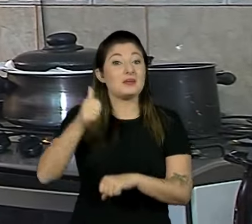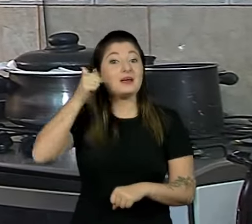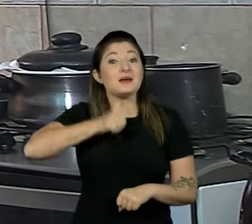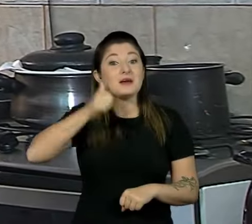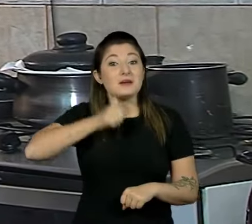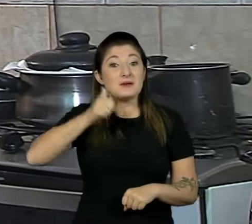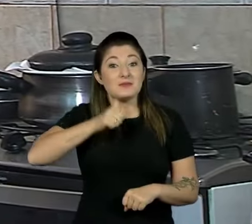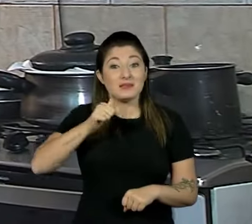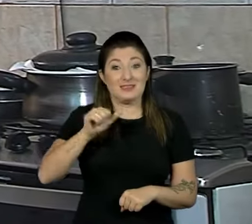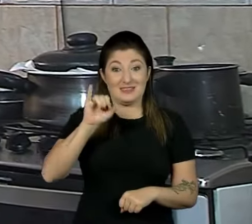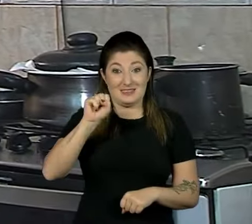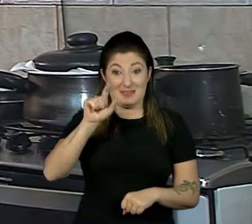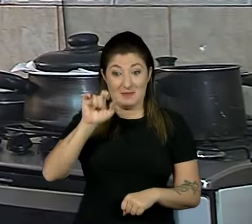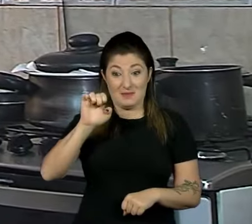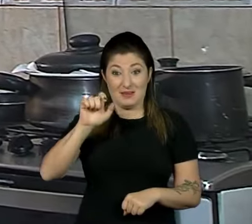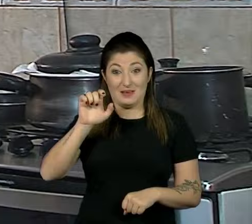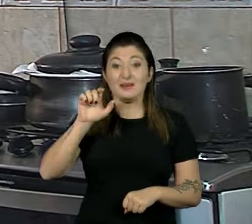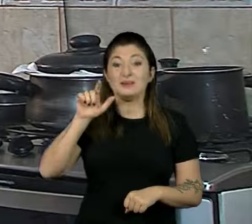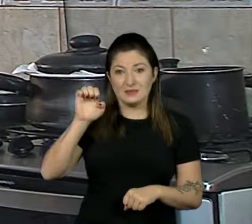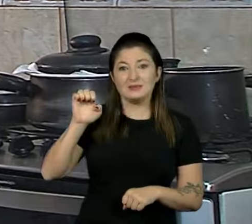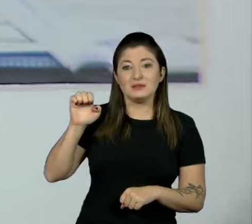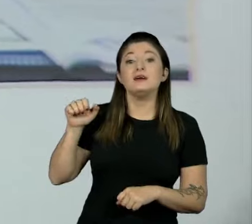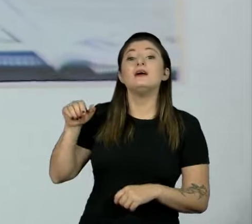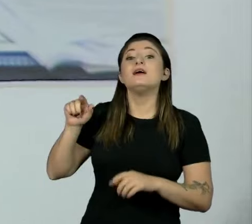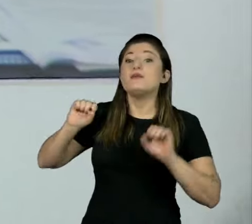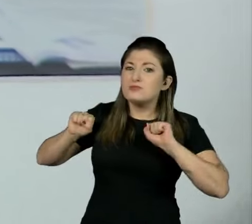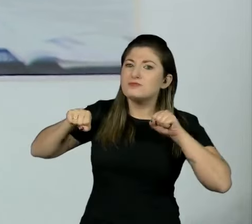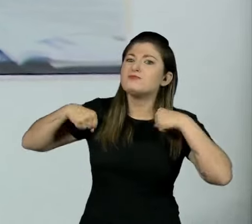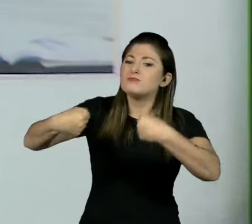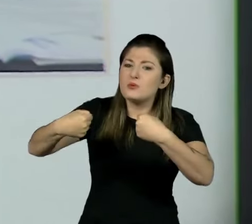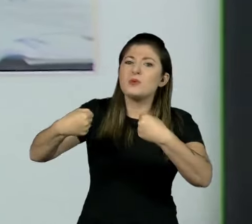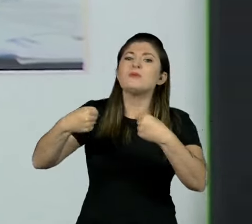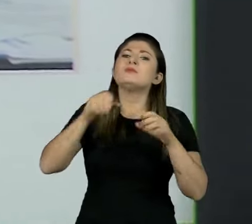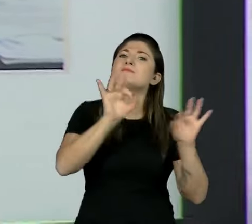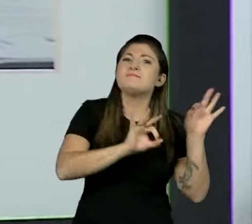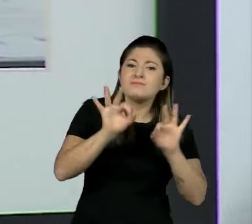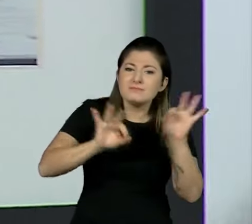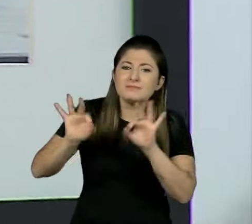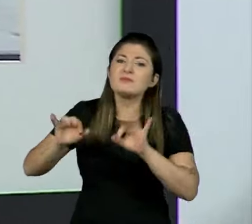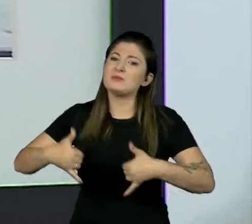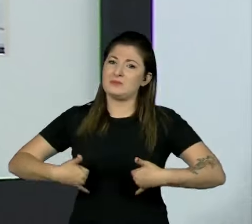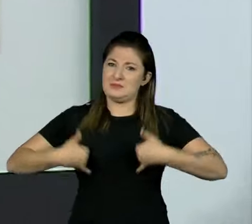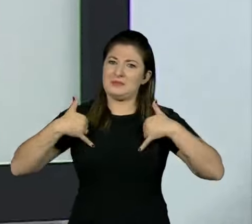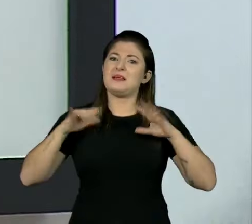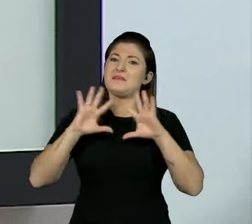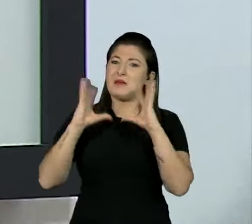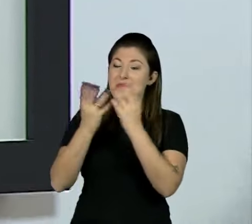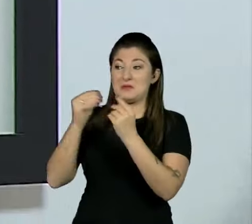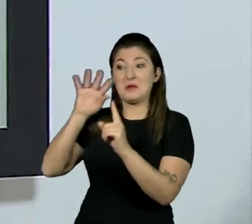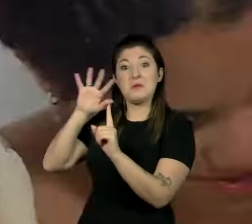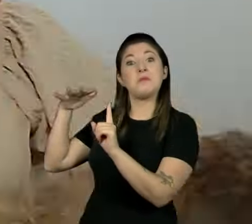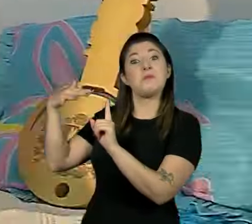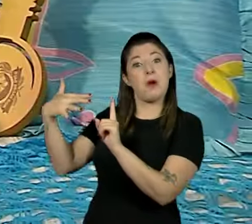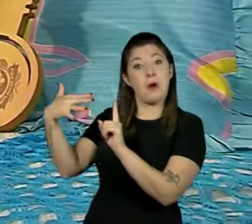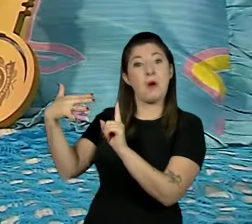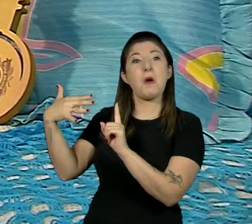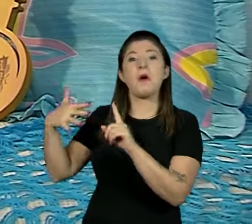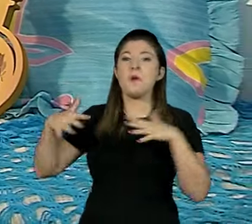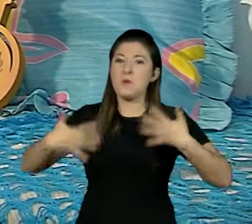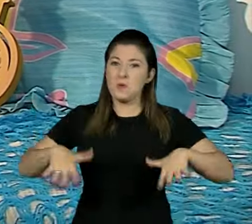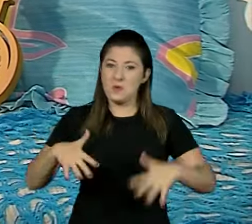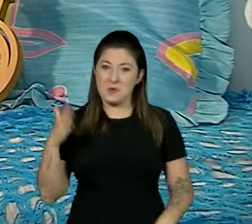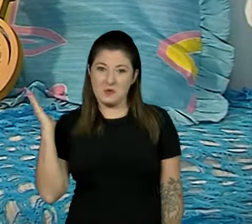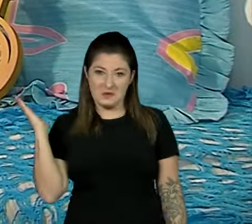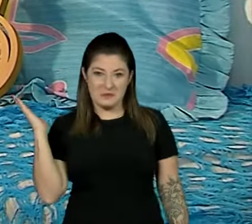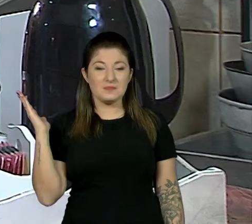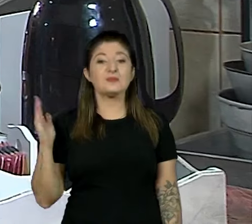como a filha é empenhada e caprichosa. Um orgulho para todos da família. Na escola, principalmente, ela